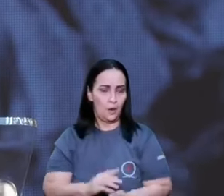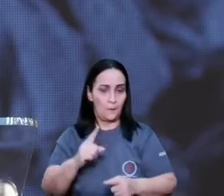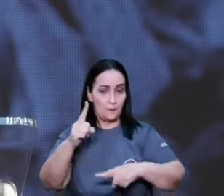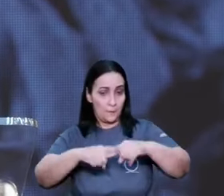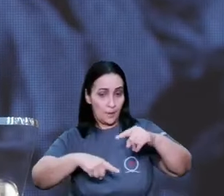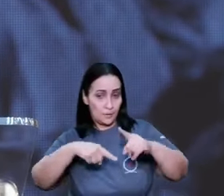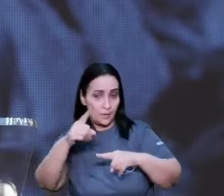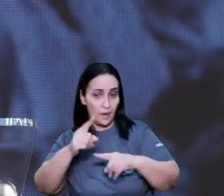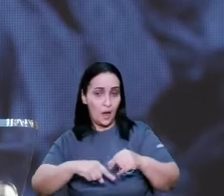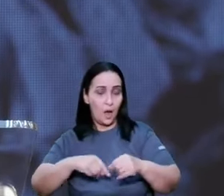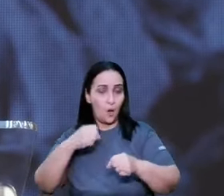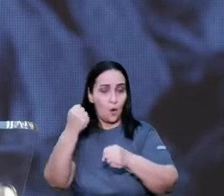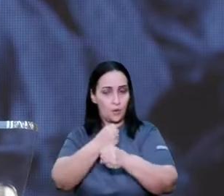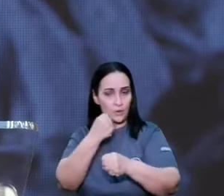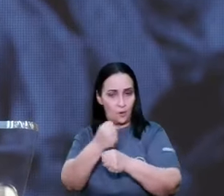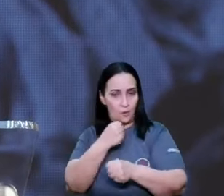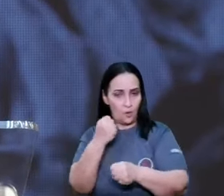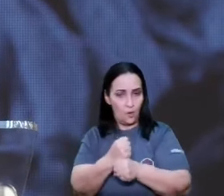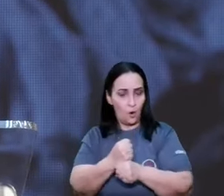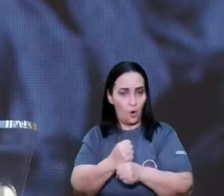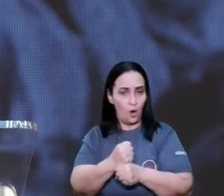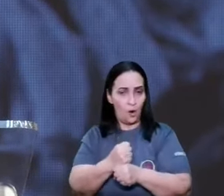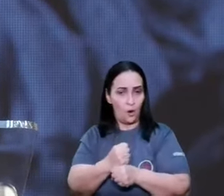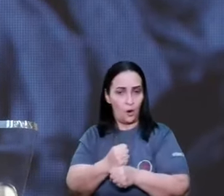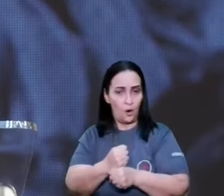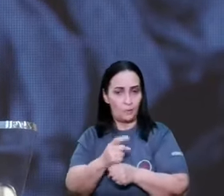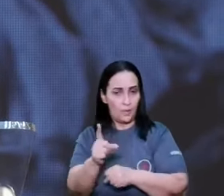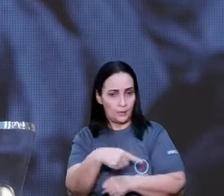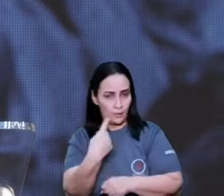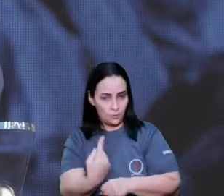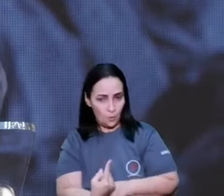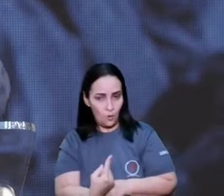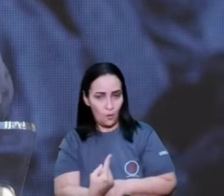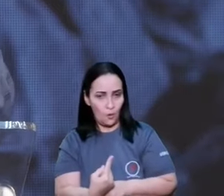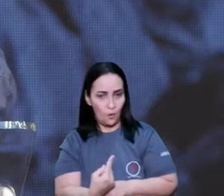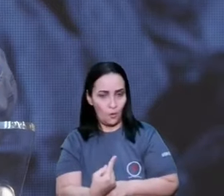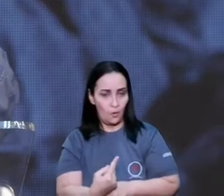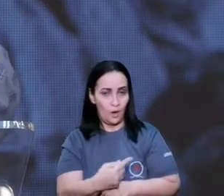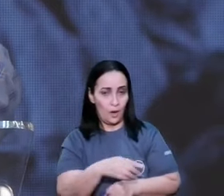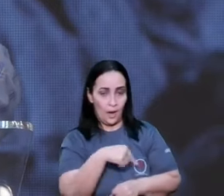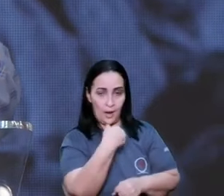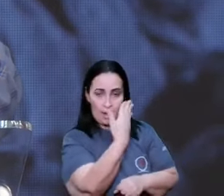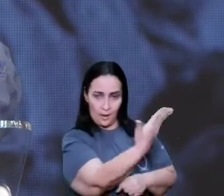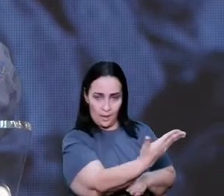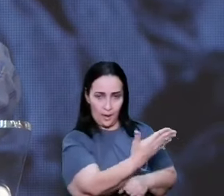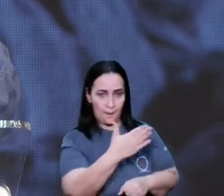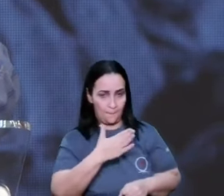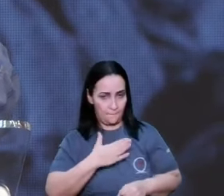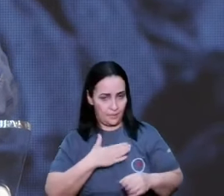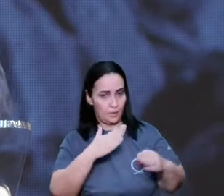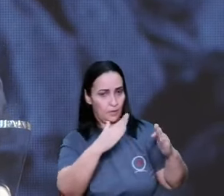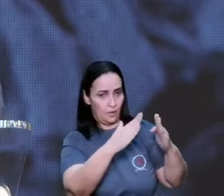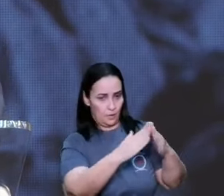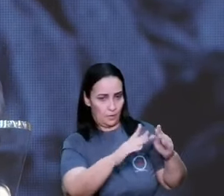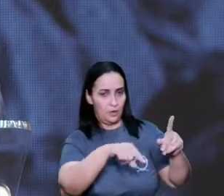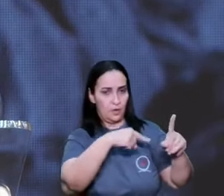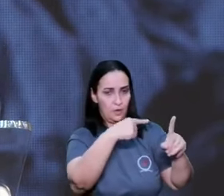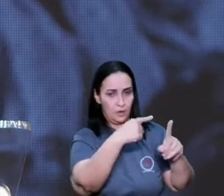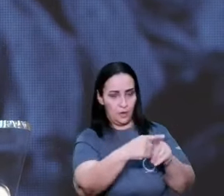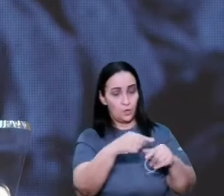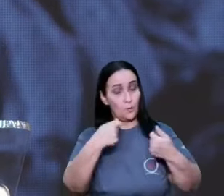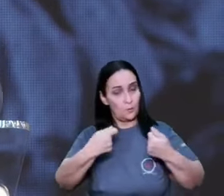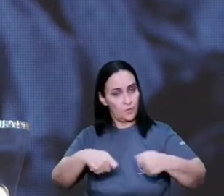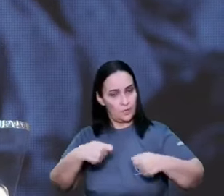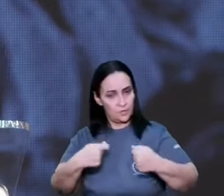caminhão de areia um caminhão de goma e a gente vai terminar o emboço do lado externo da